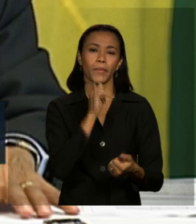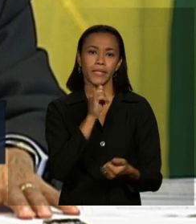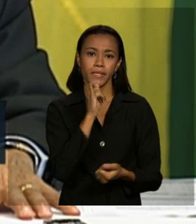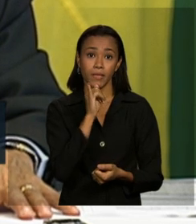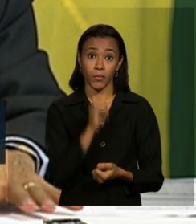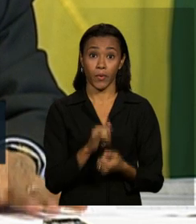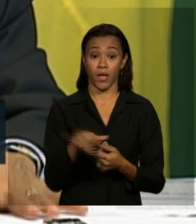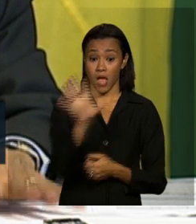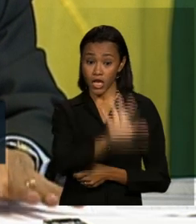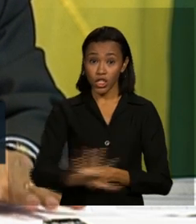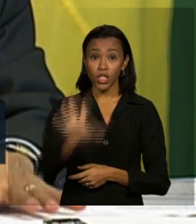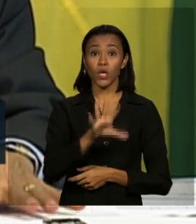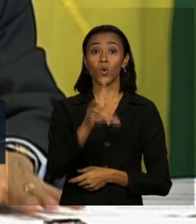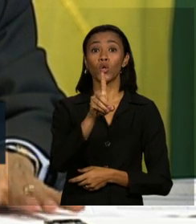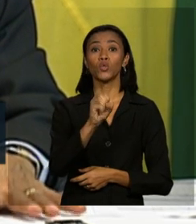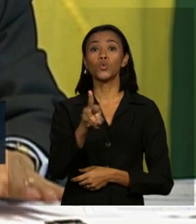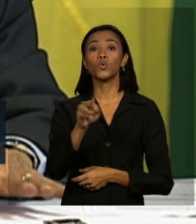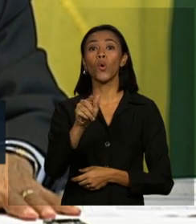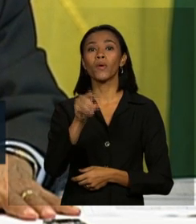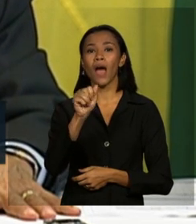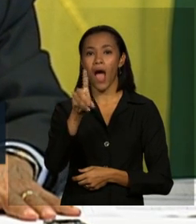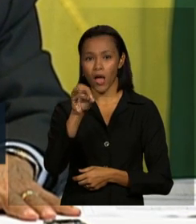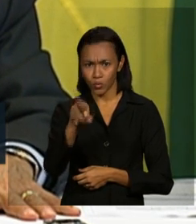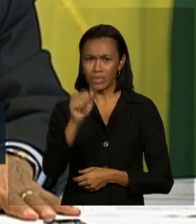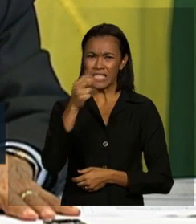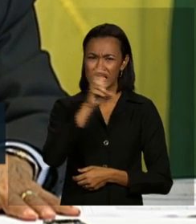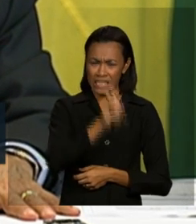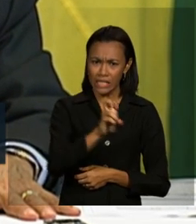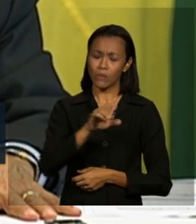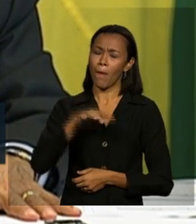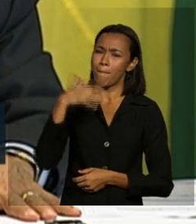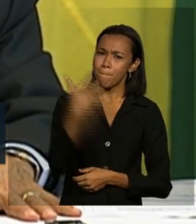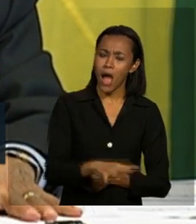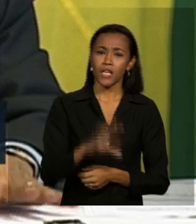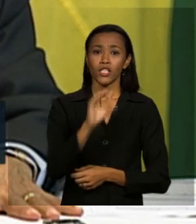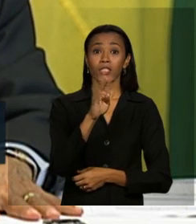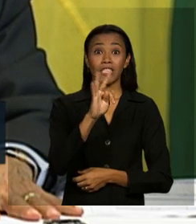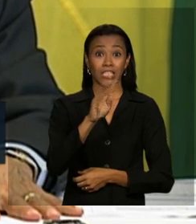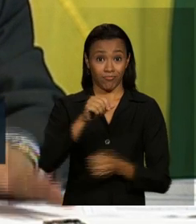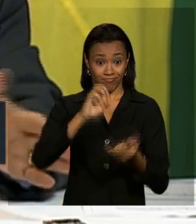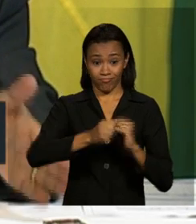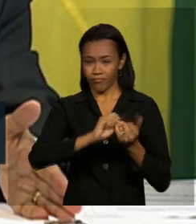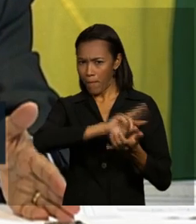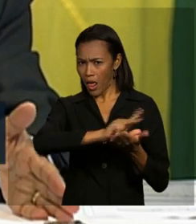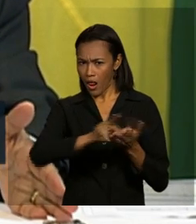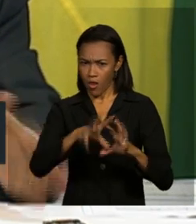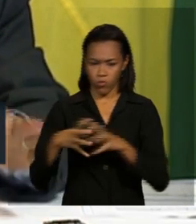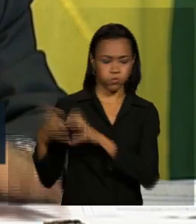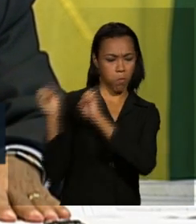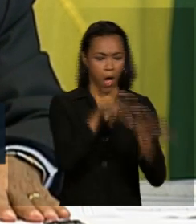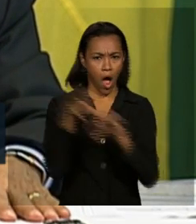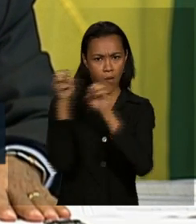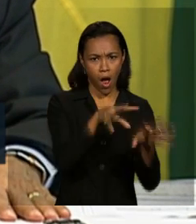Grande Dourados produz mais de 5 milhões de toneladas de grãos vai contar com a moderna ferrovia